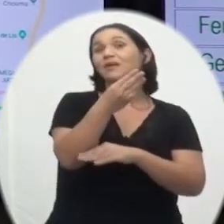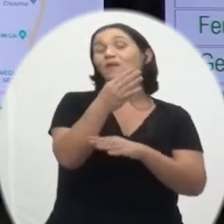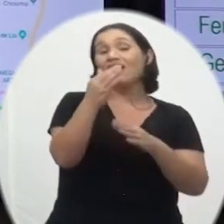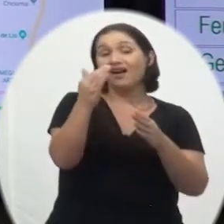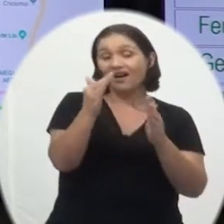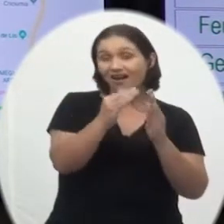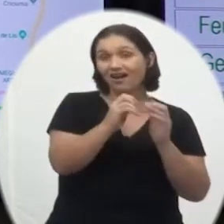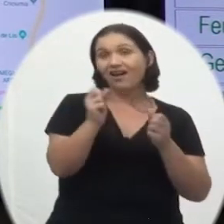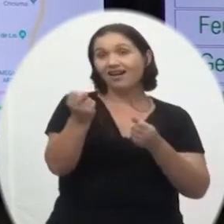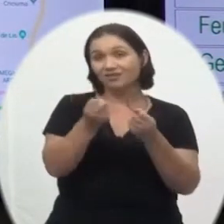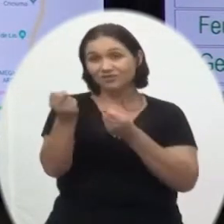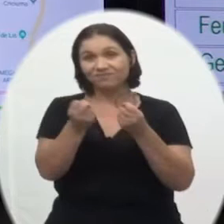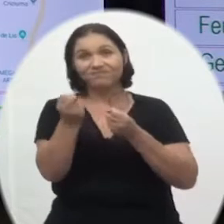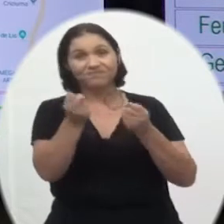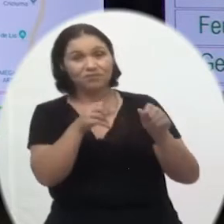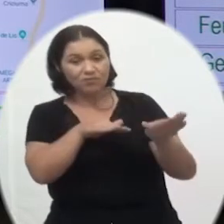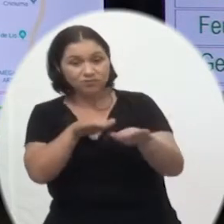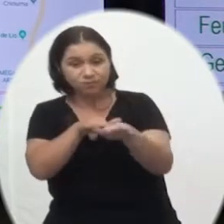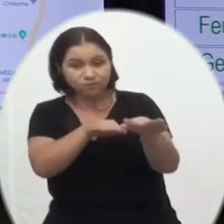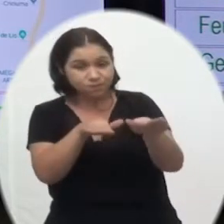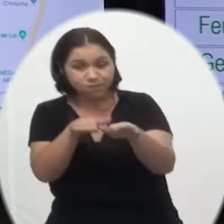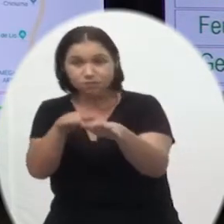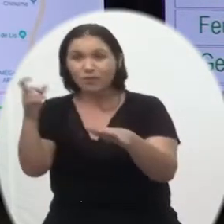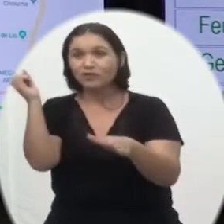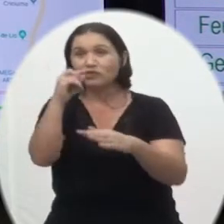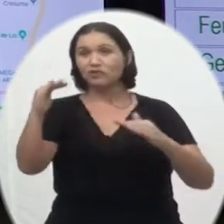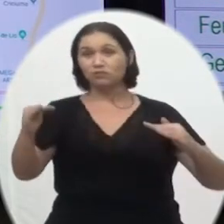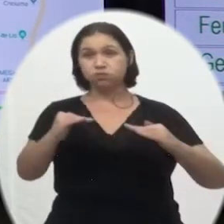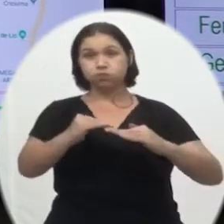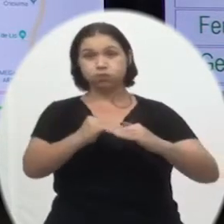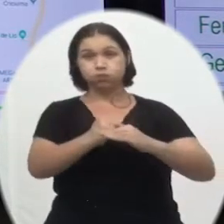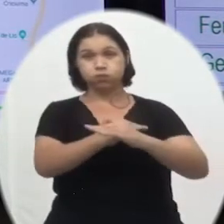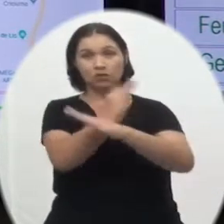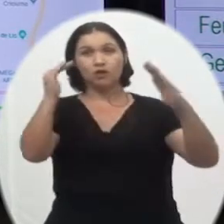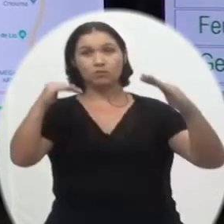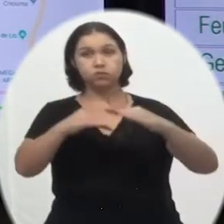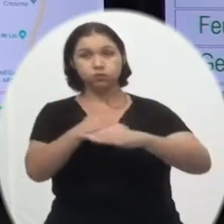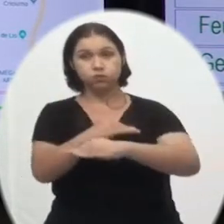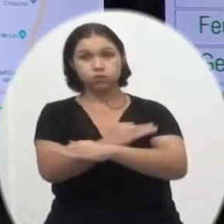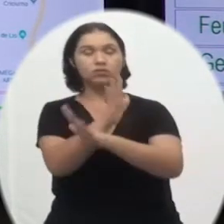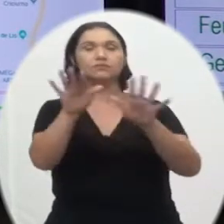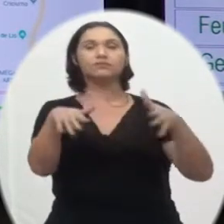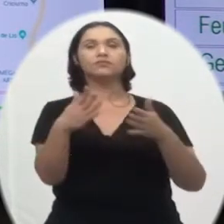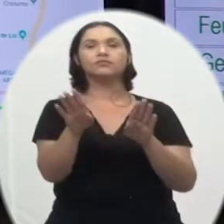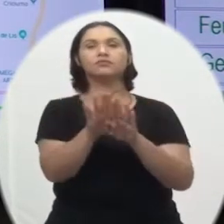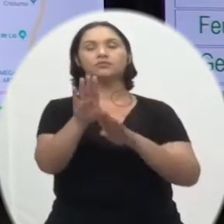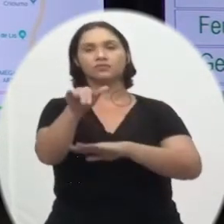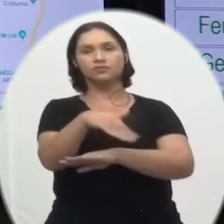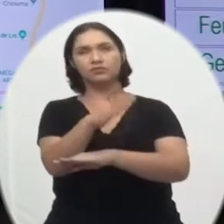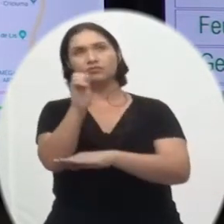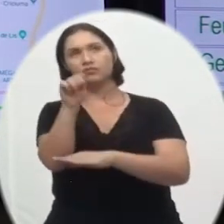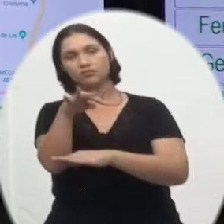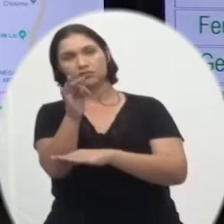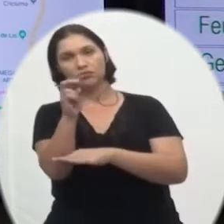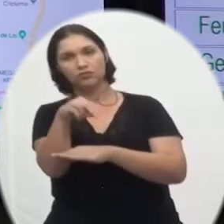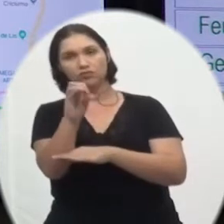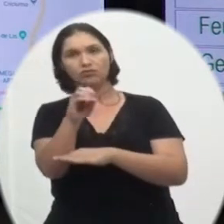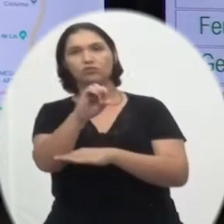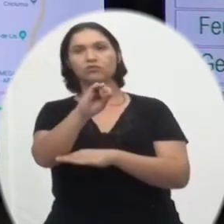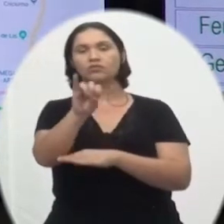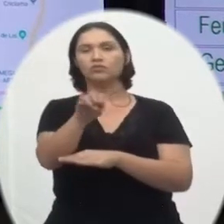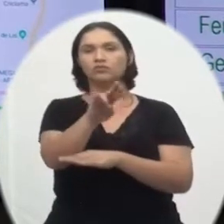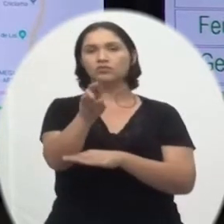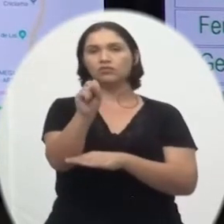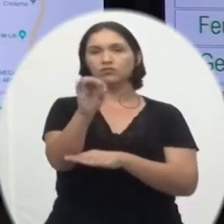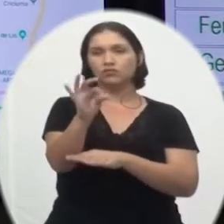parte da questão ali da Centenário, também tem na Antônio Justi, que dá engarrafamento ali no Pontilhão, na Jorge Lacerda, no anel de